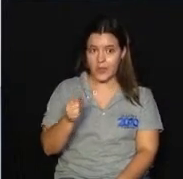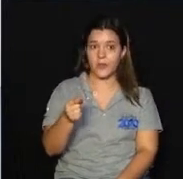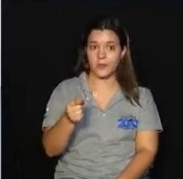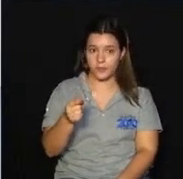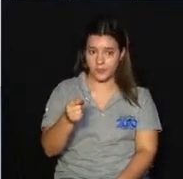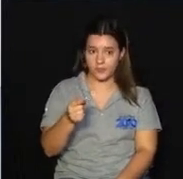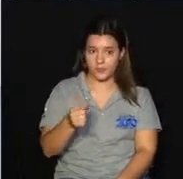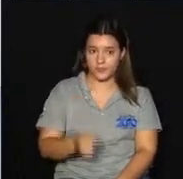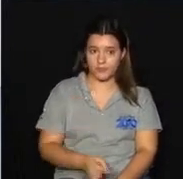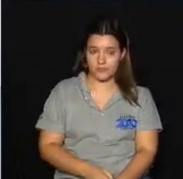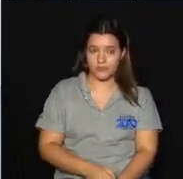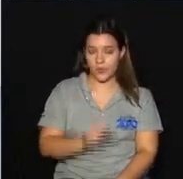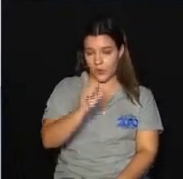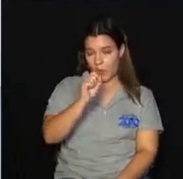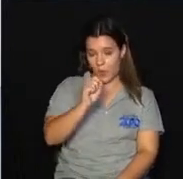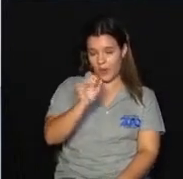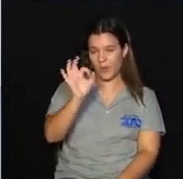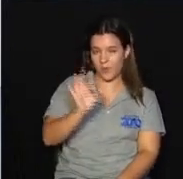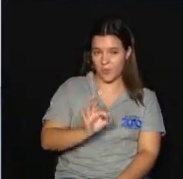35.909, o que dá